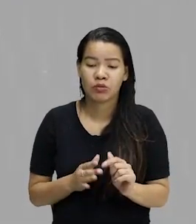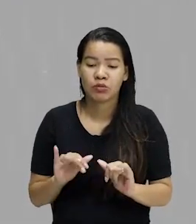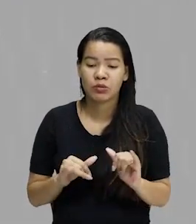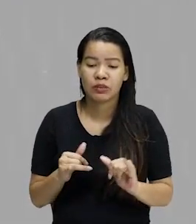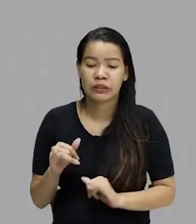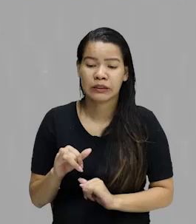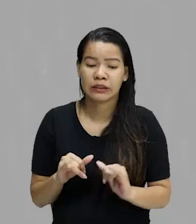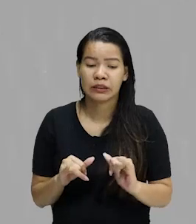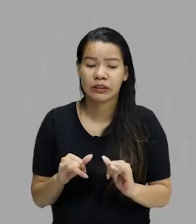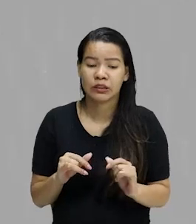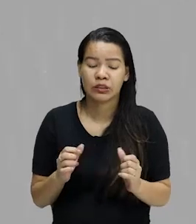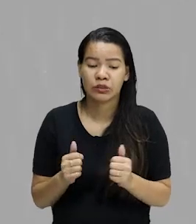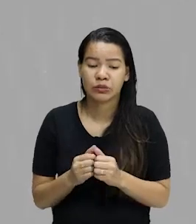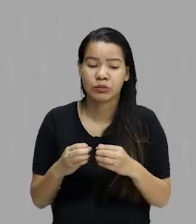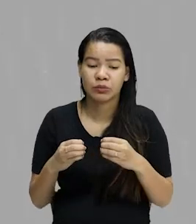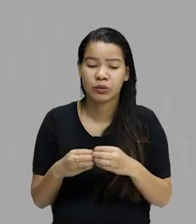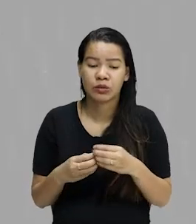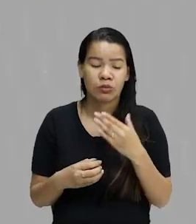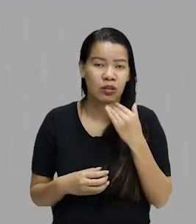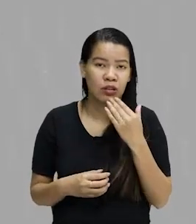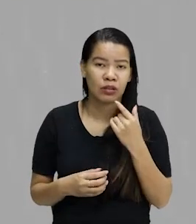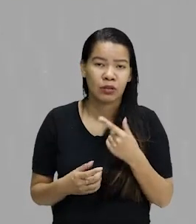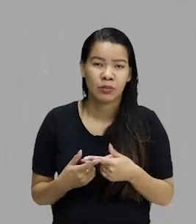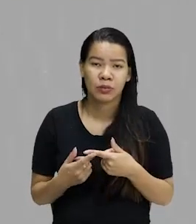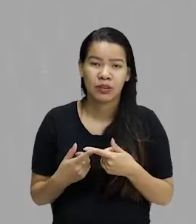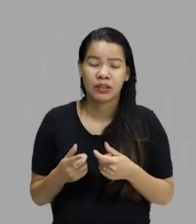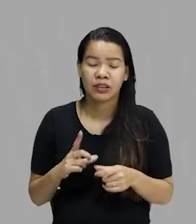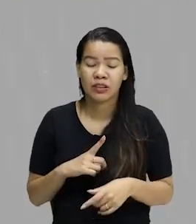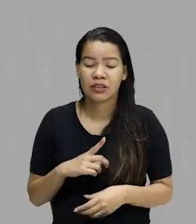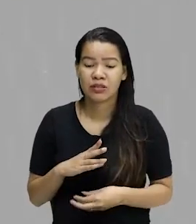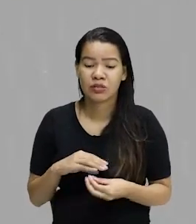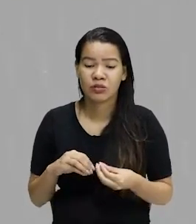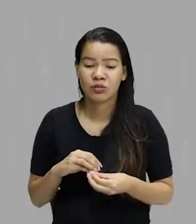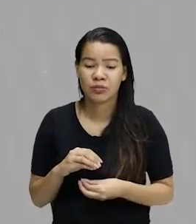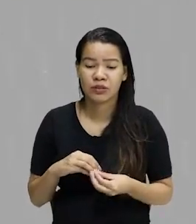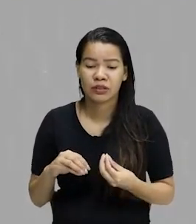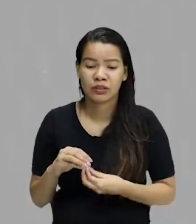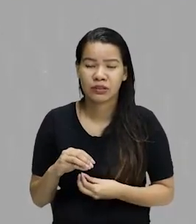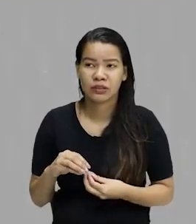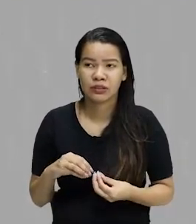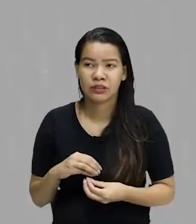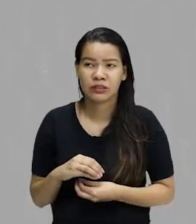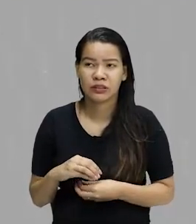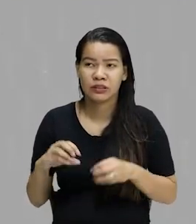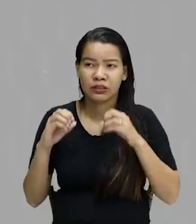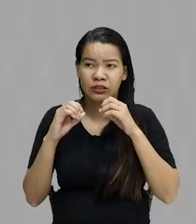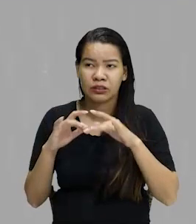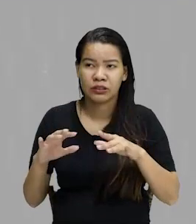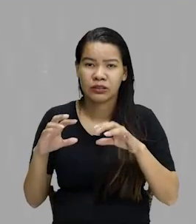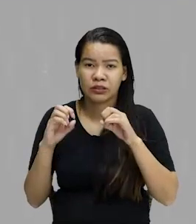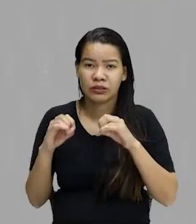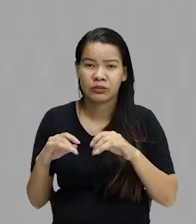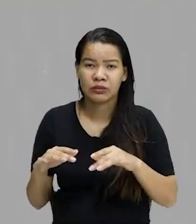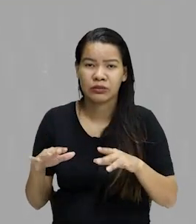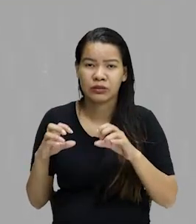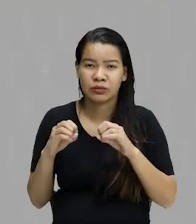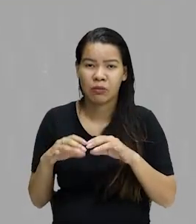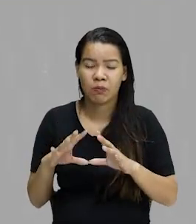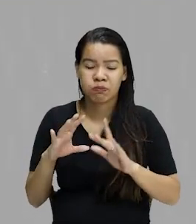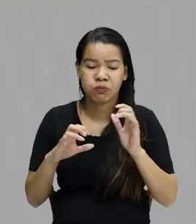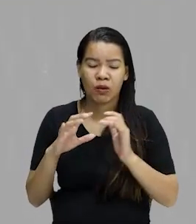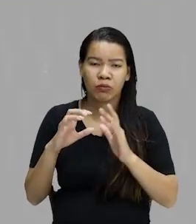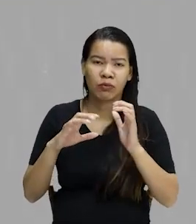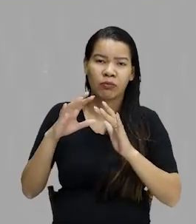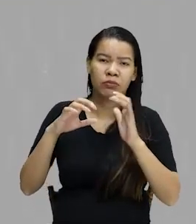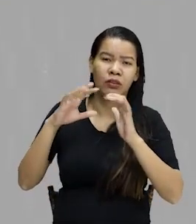a alimentos. Por quê? Porque algumas substâncias, né, elas emanam vapores. E